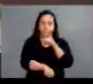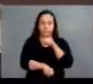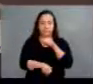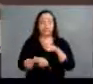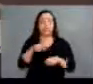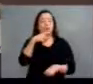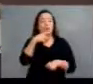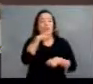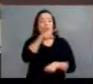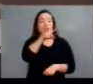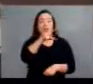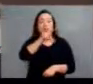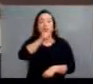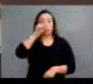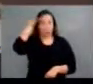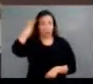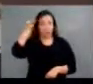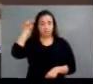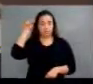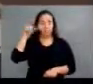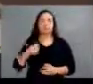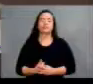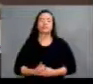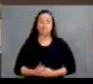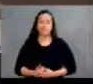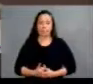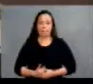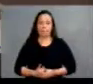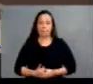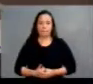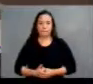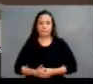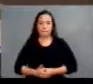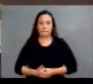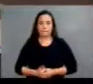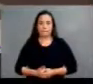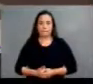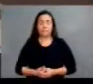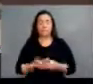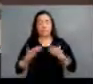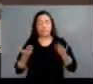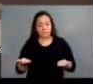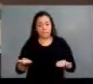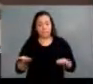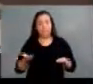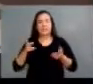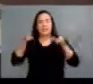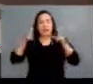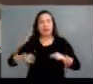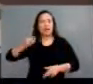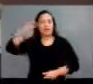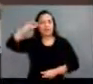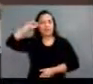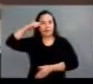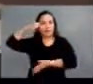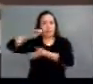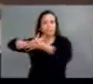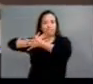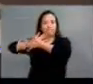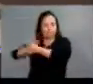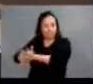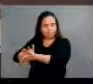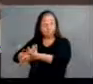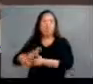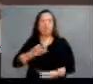pela orientação sexual destes seres humanos. Assim como o racismo, assim como